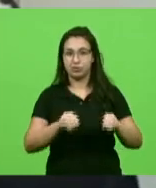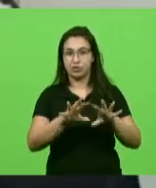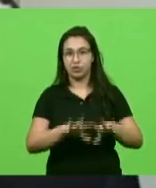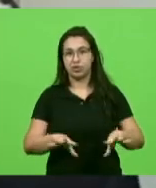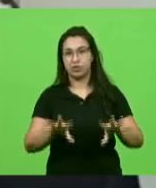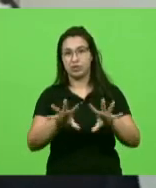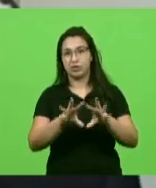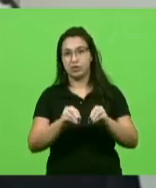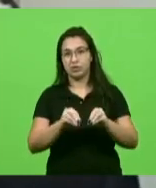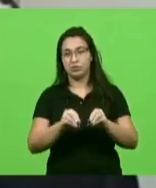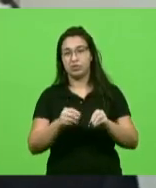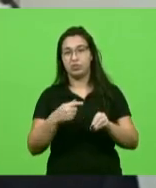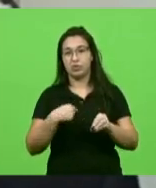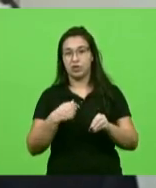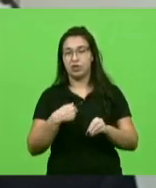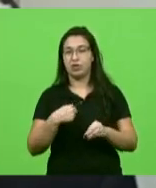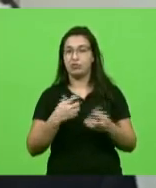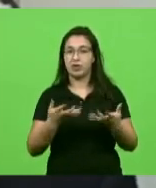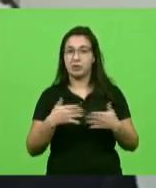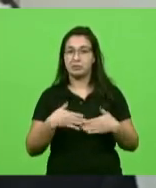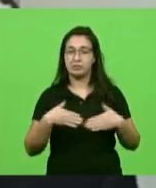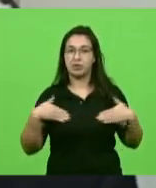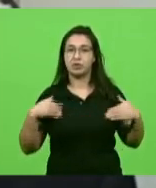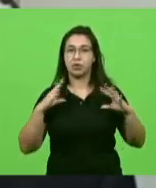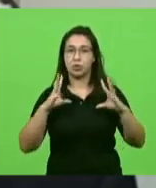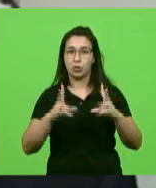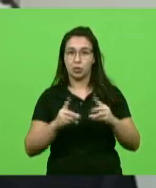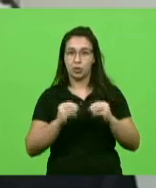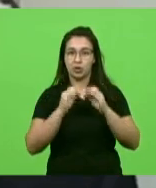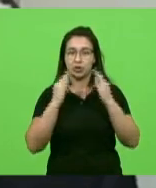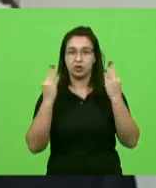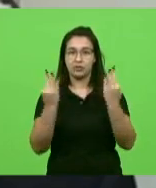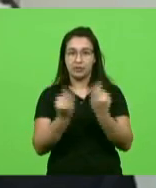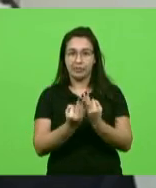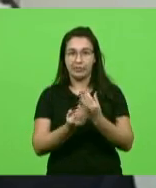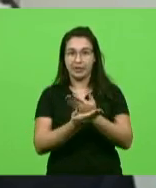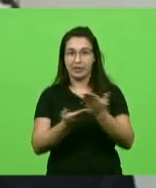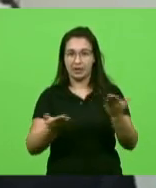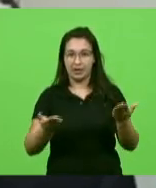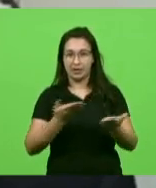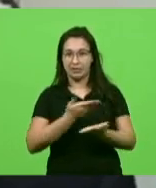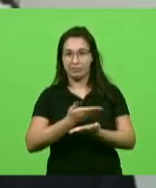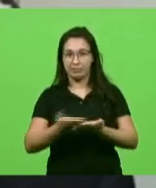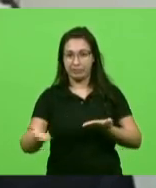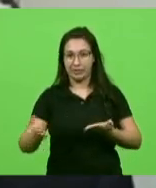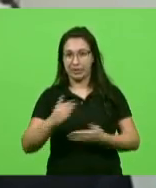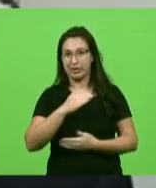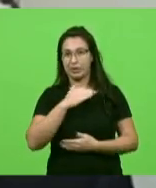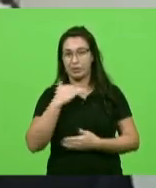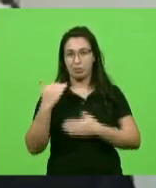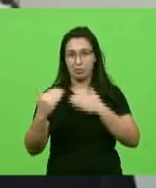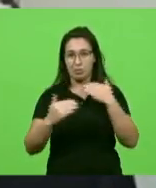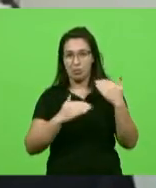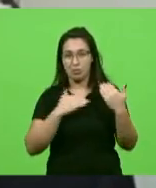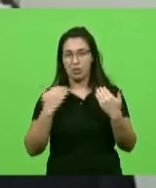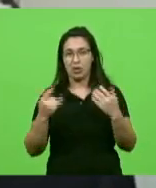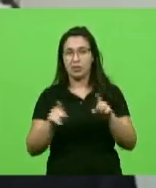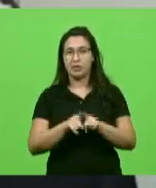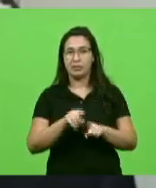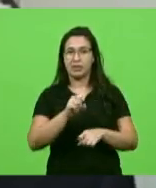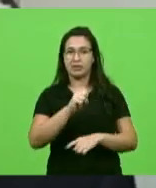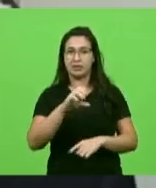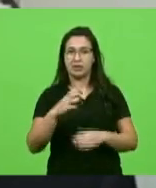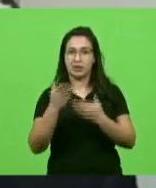quero o fim do meu voto prestar a minha homenagem a todas as famílias que perderam pessoas a todos os catarinenses que perderam a vida